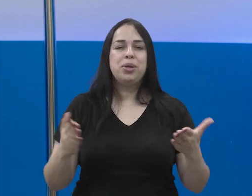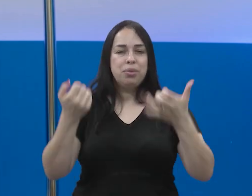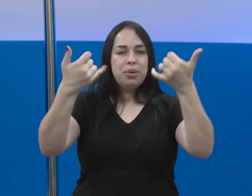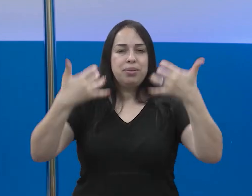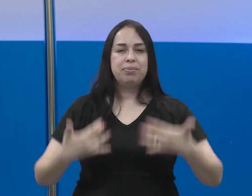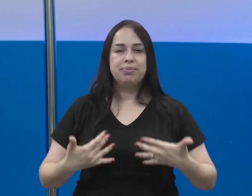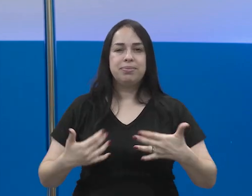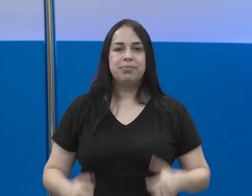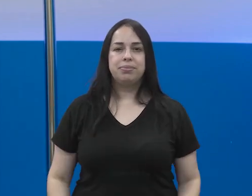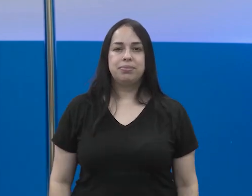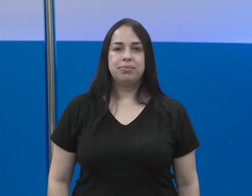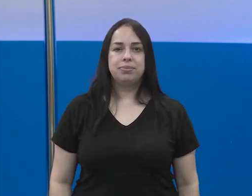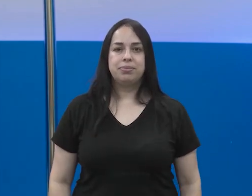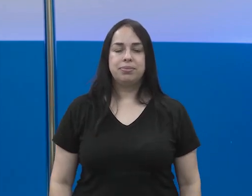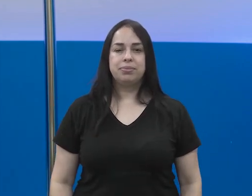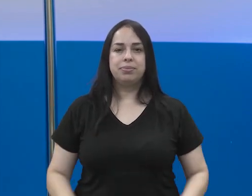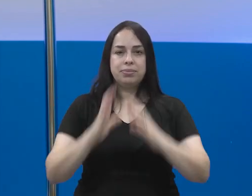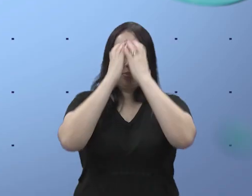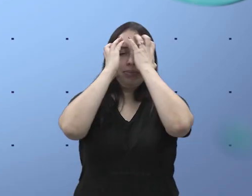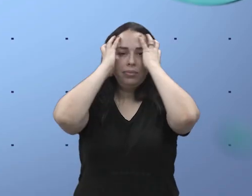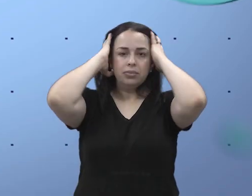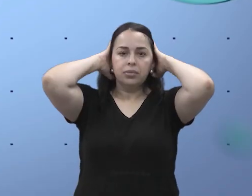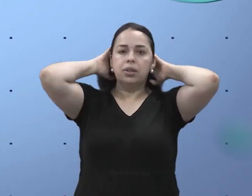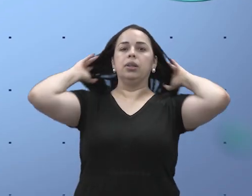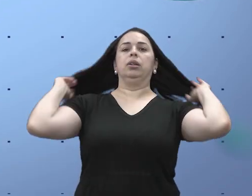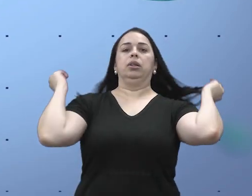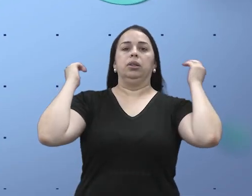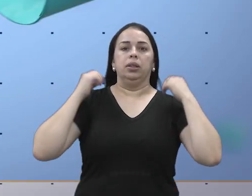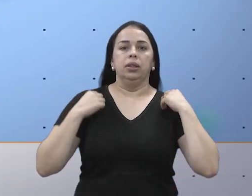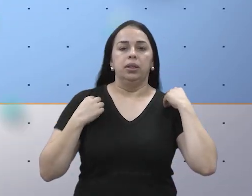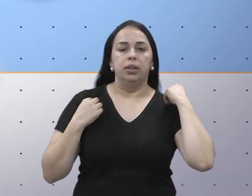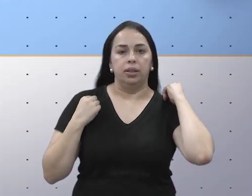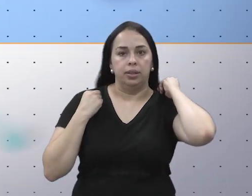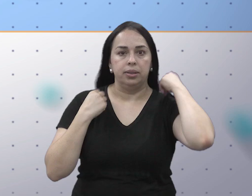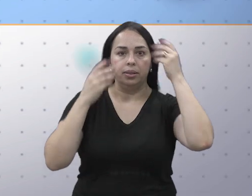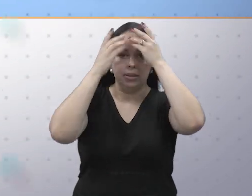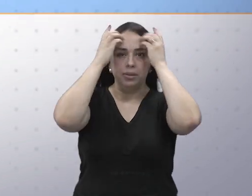de hoje do quadro Pílulas de Saúde.